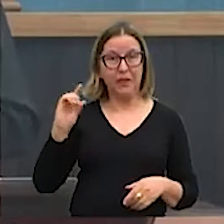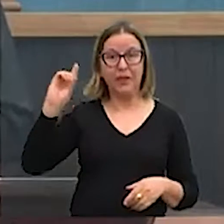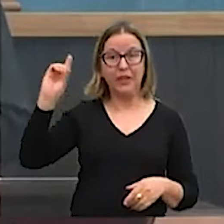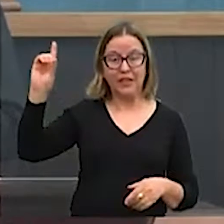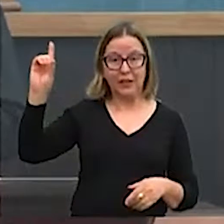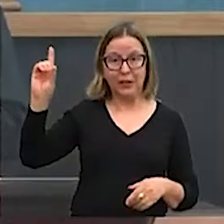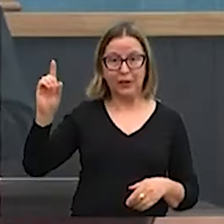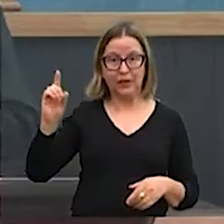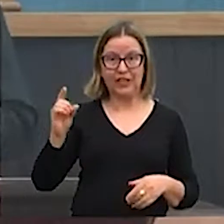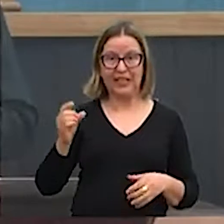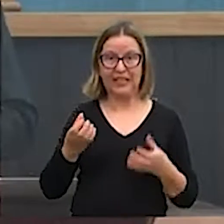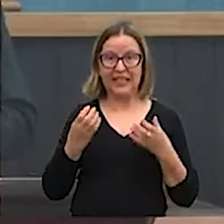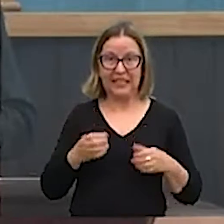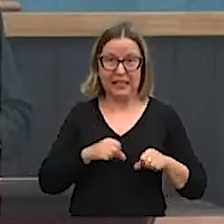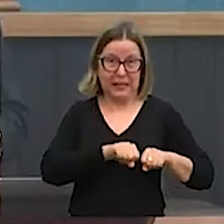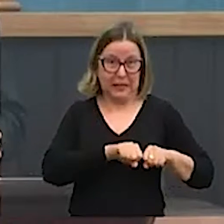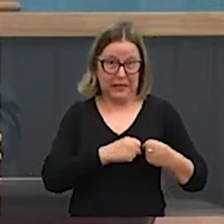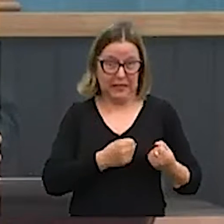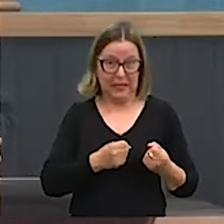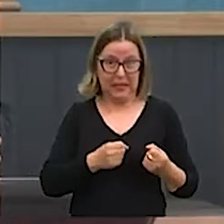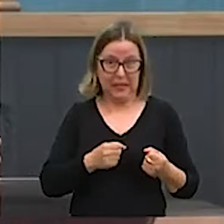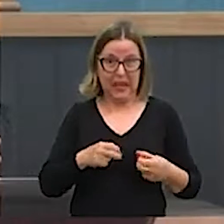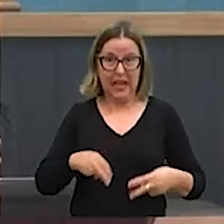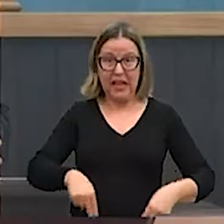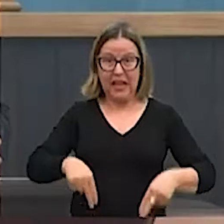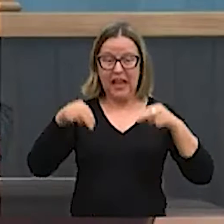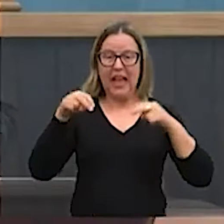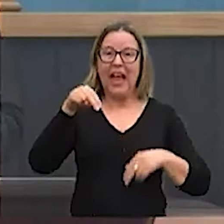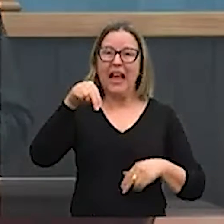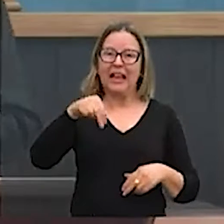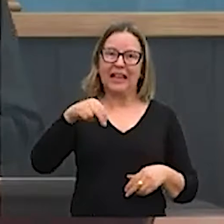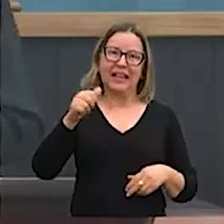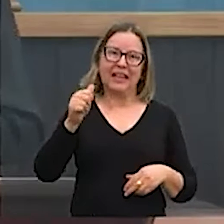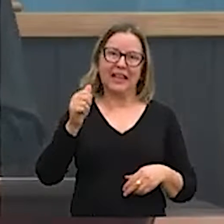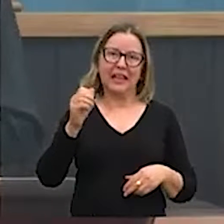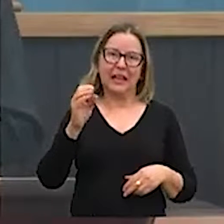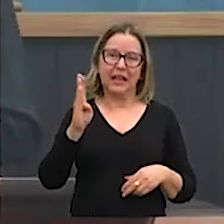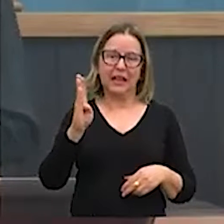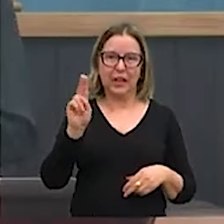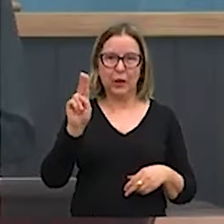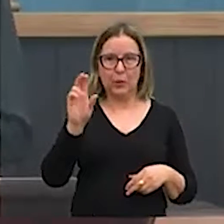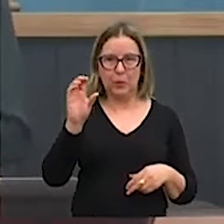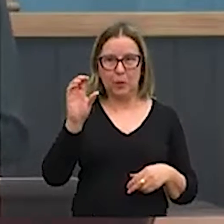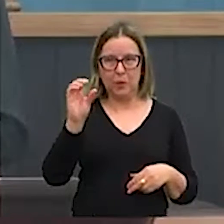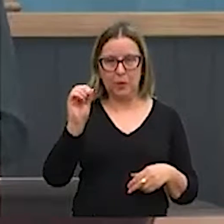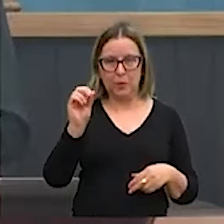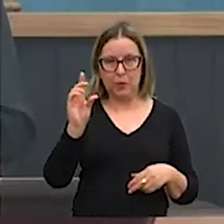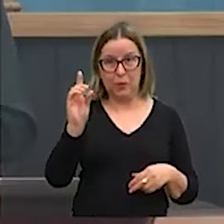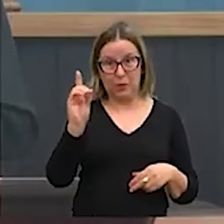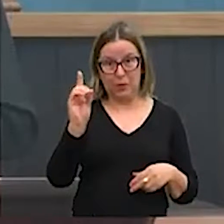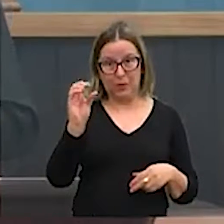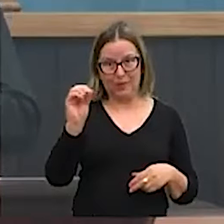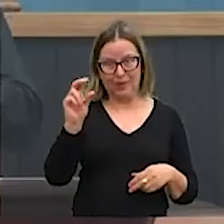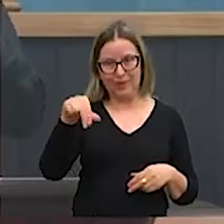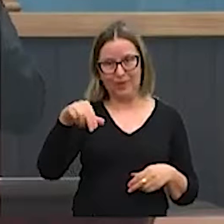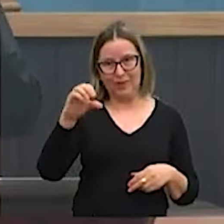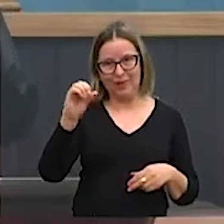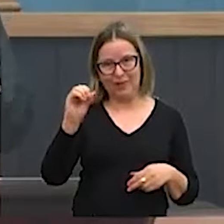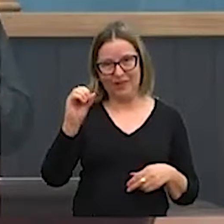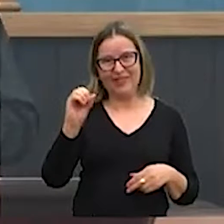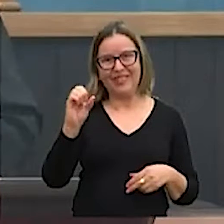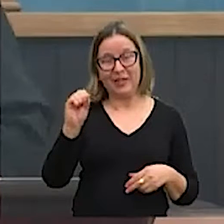fê-lo comer grama por 7 anos. Porque este Deus é o Deus que tem poder. E é Ele